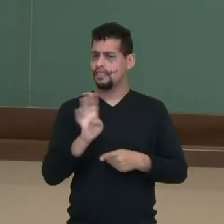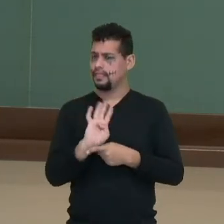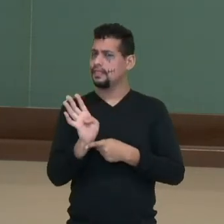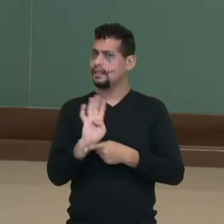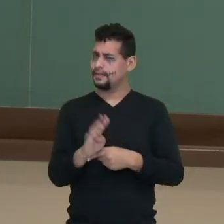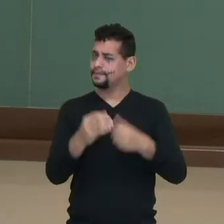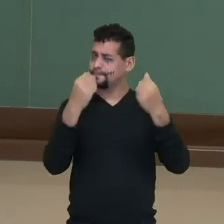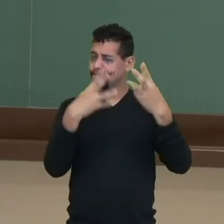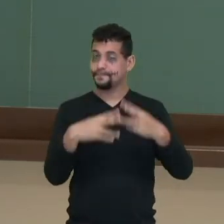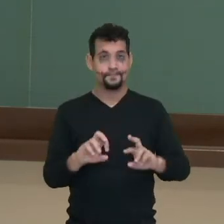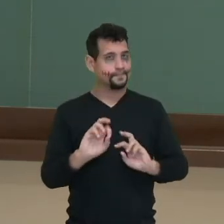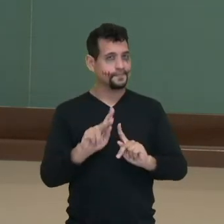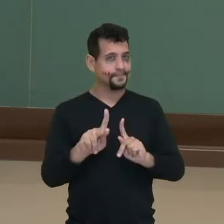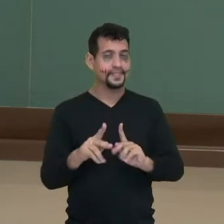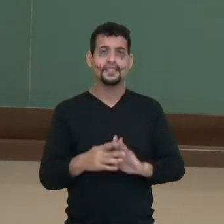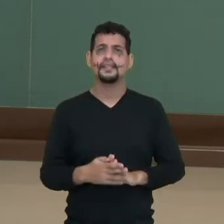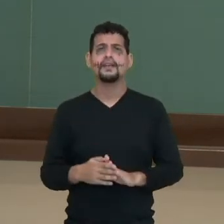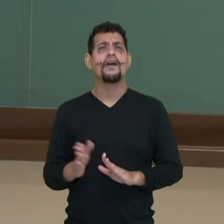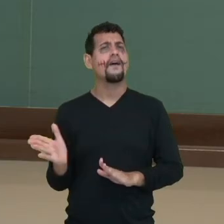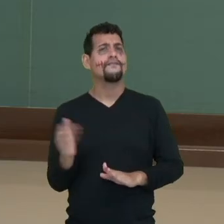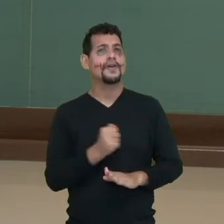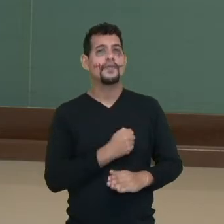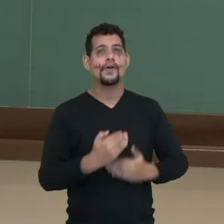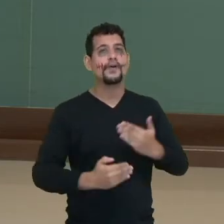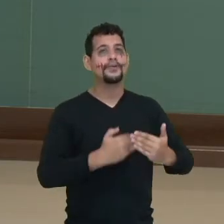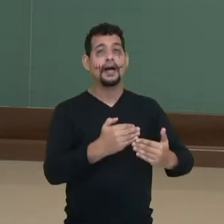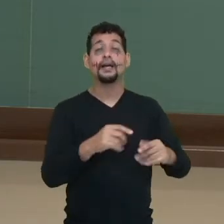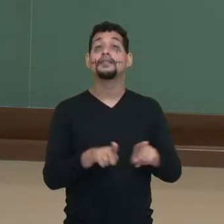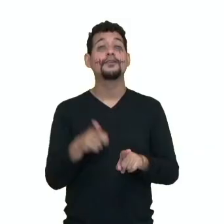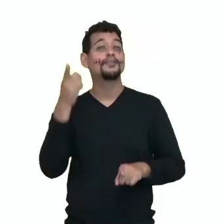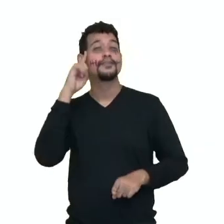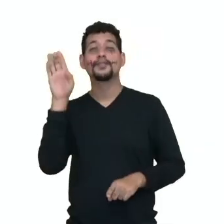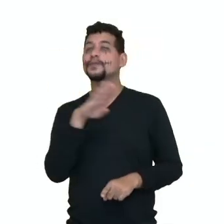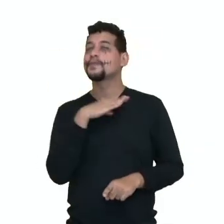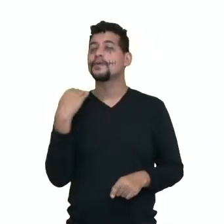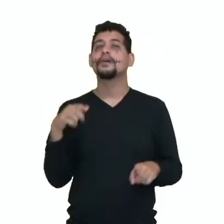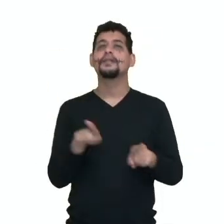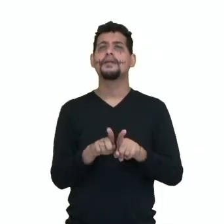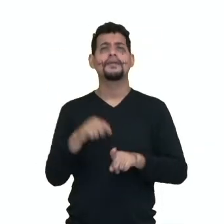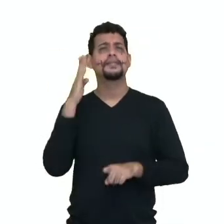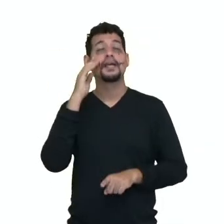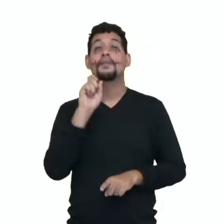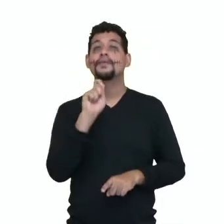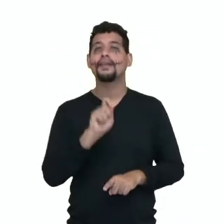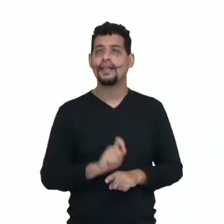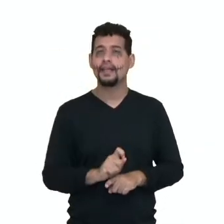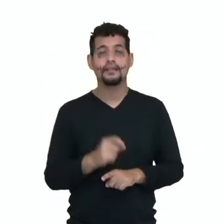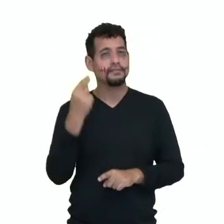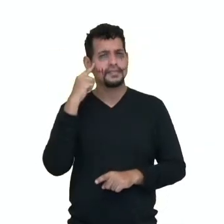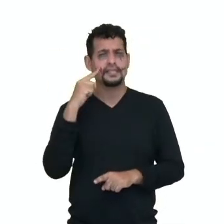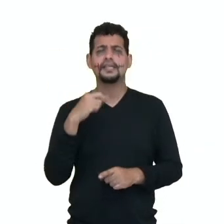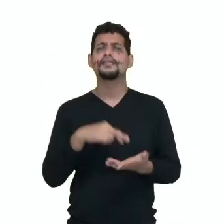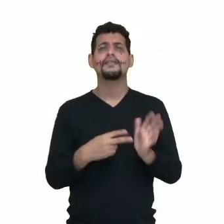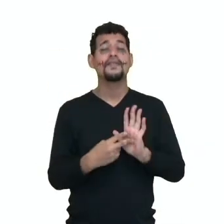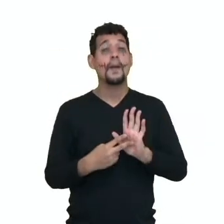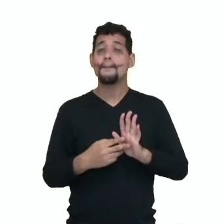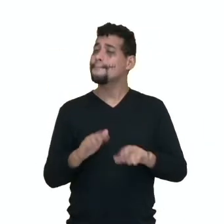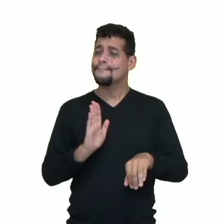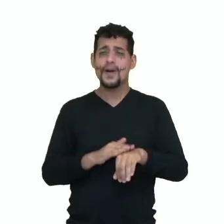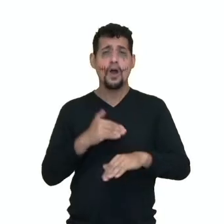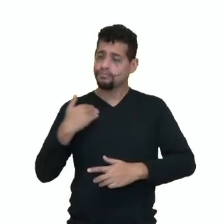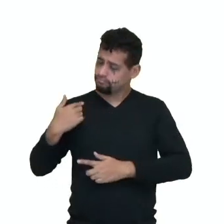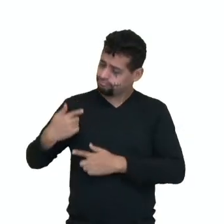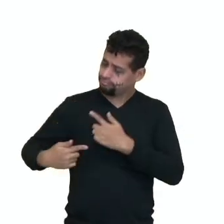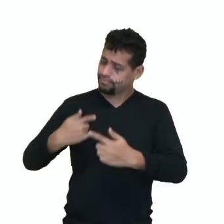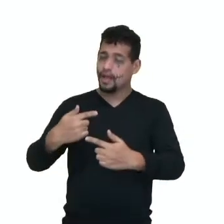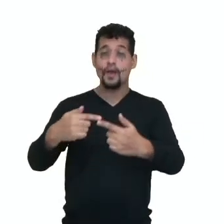sobre isso, ok? Vamos a seguir? El Día de los Muertos, ¿sabías que el Día de los Muertos es una de las mayores